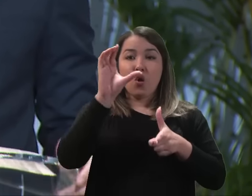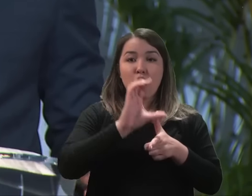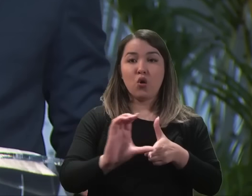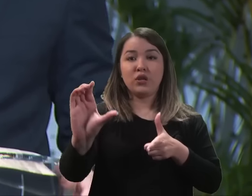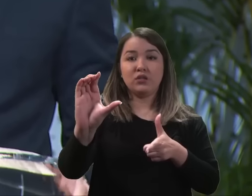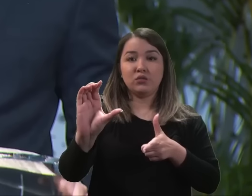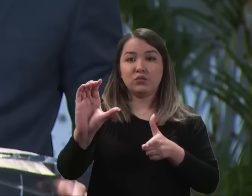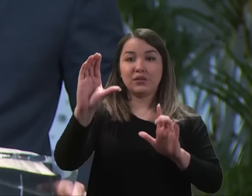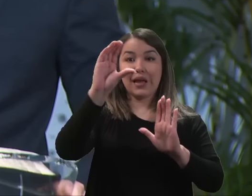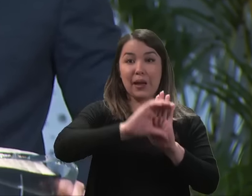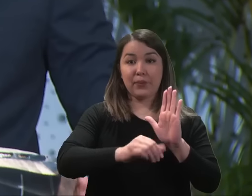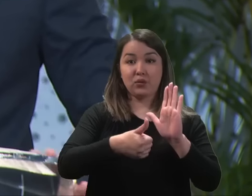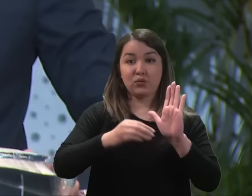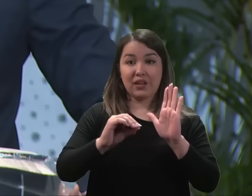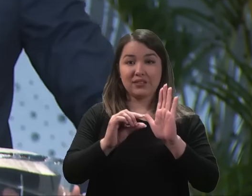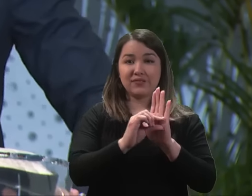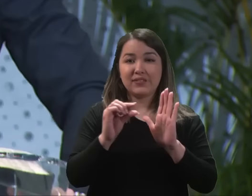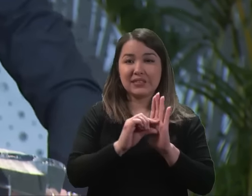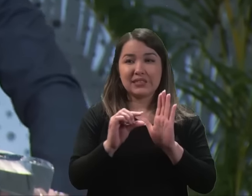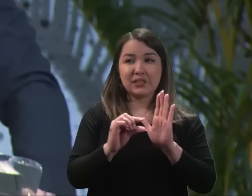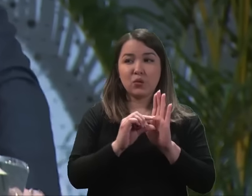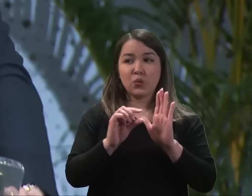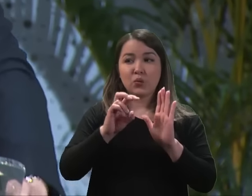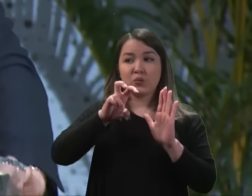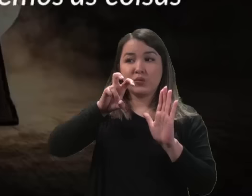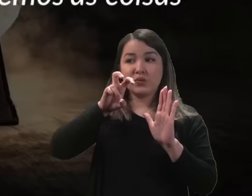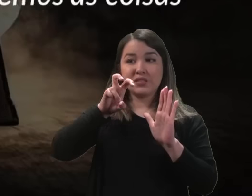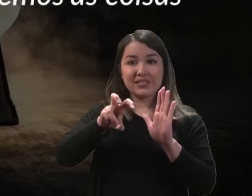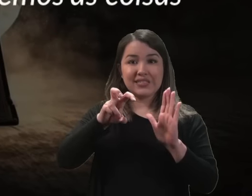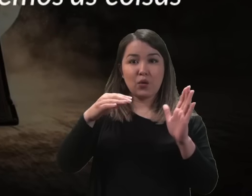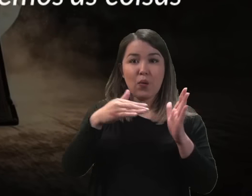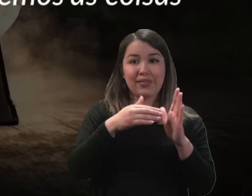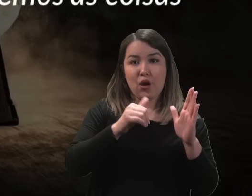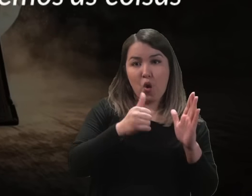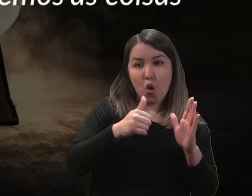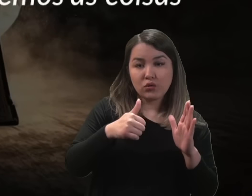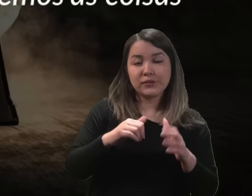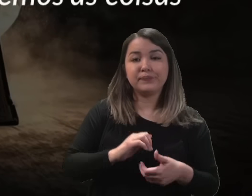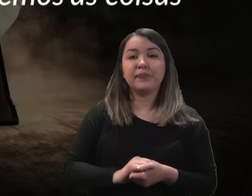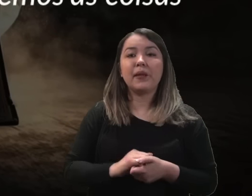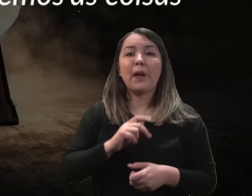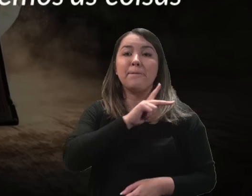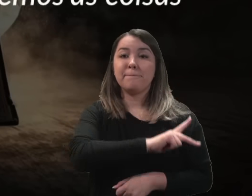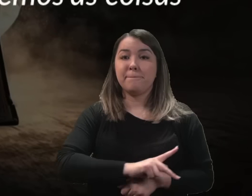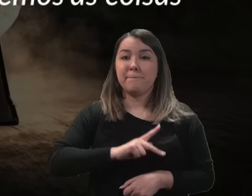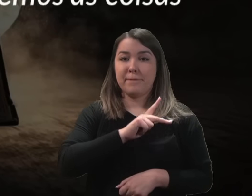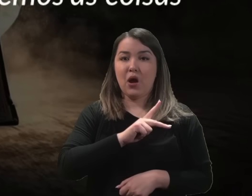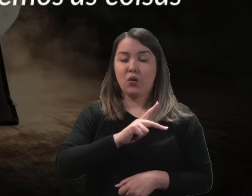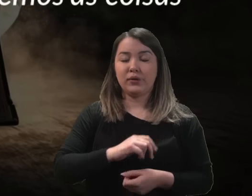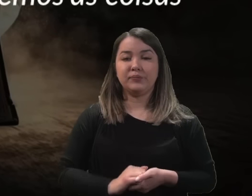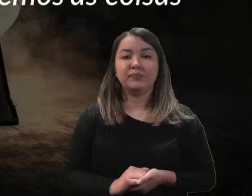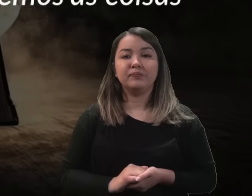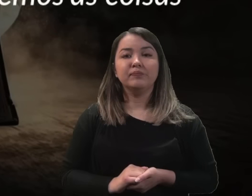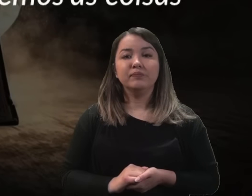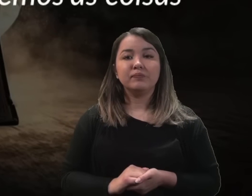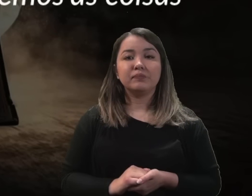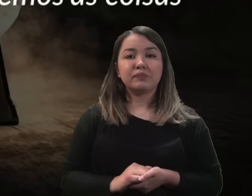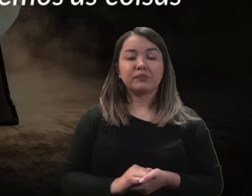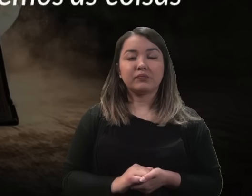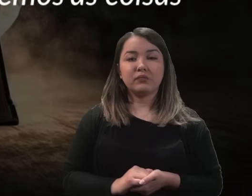10 versículo 5 em diante Paulo diz entretanto 1 Coríntios 10 5 em diante